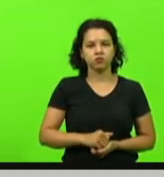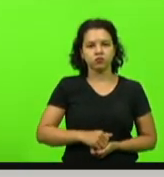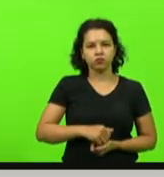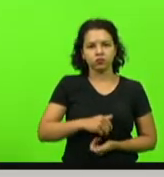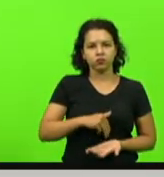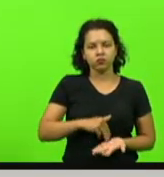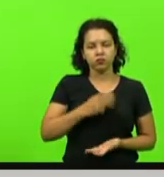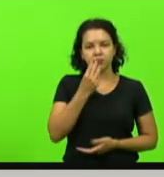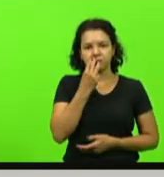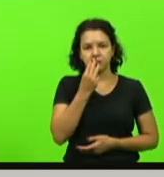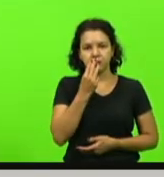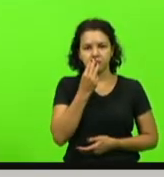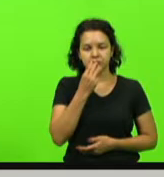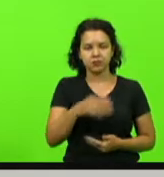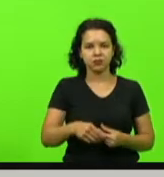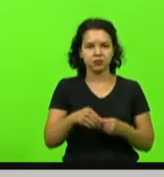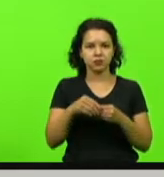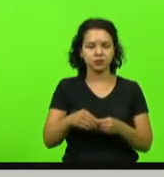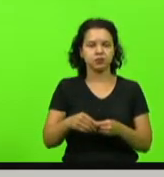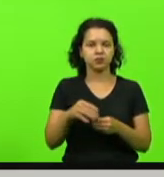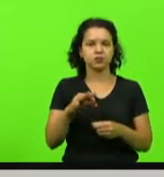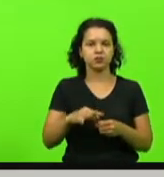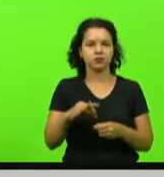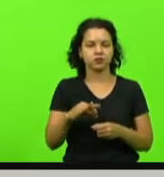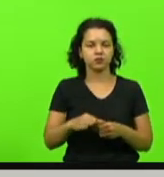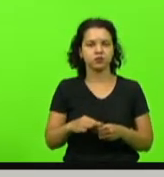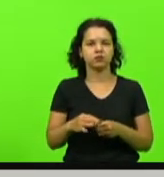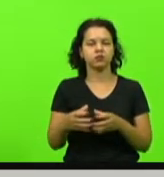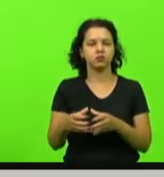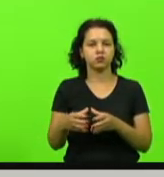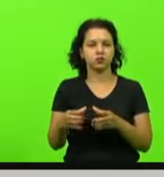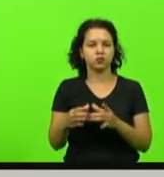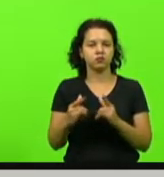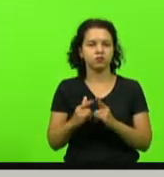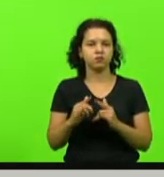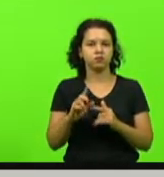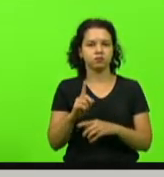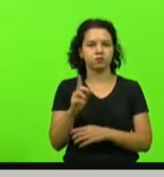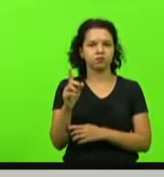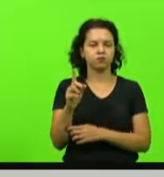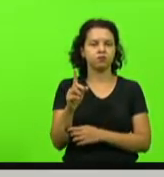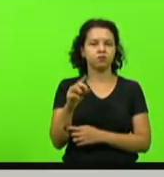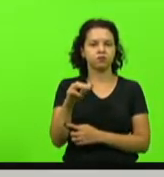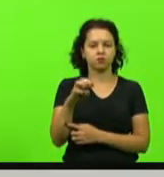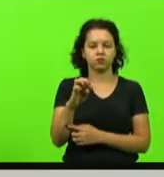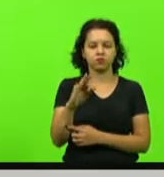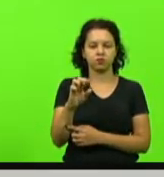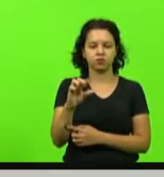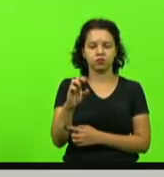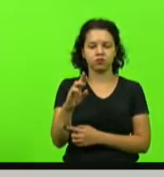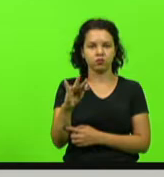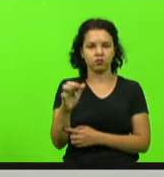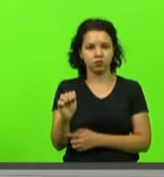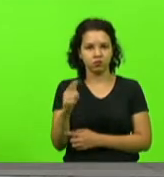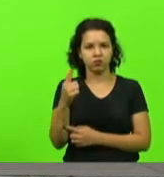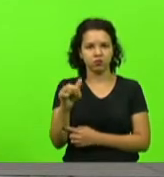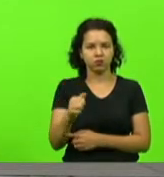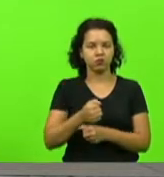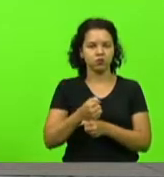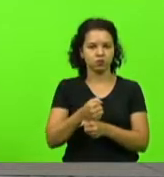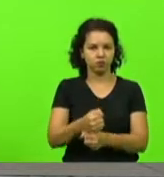cumprimentando o Instituto de Meteorologia de Santa Catarina pelos 17 anos de atuação na defesa do